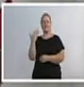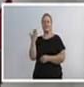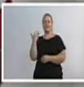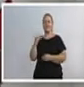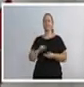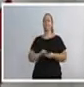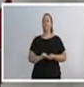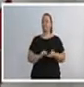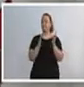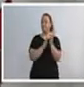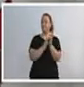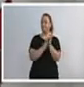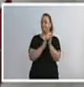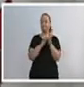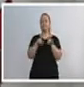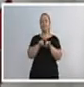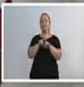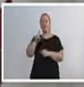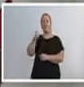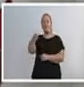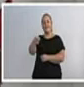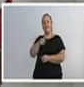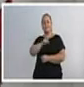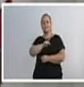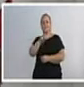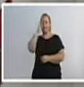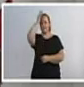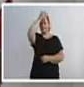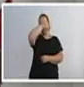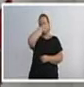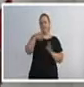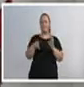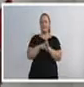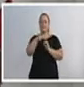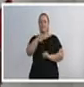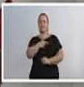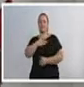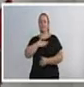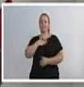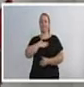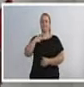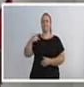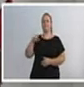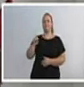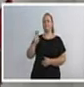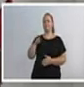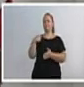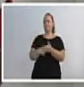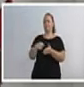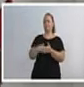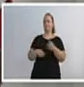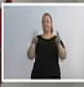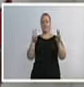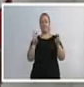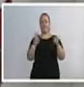quero aqui parabenizar, o ex-presidente dessa casa, o Mário Hildebrand, do meu partido, o PSB, por ter batalhado bastante nesse assunto. Bem,